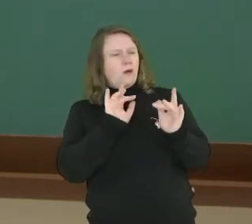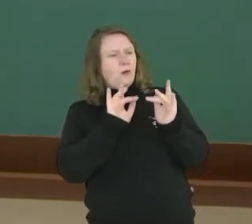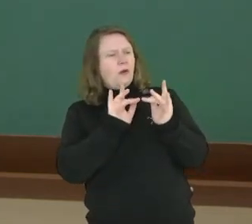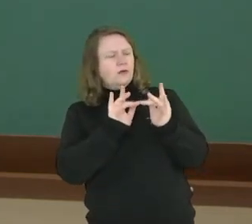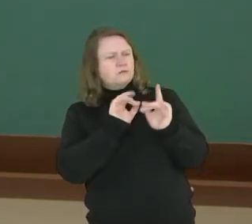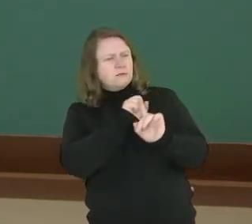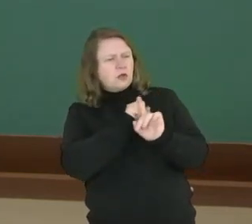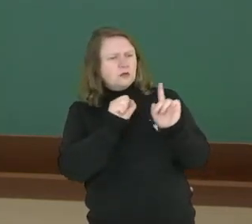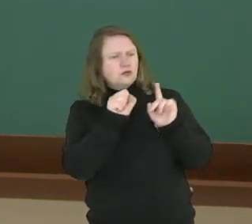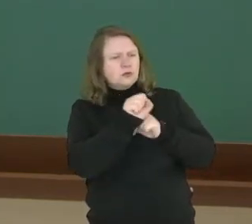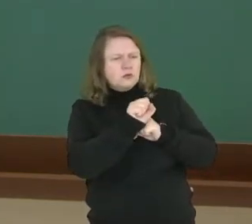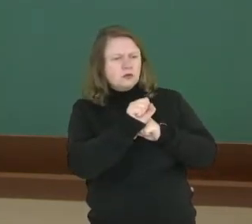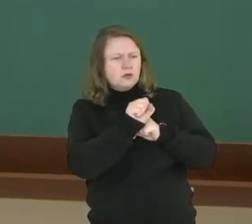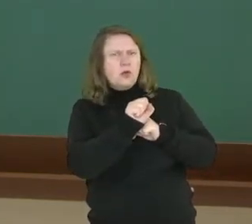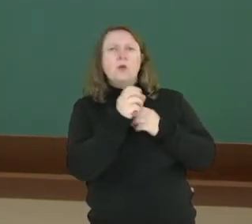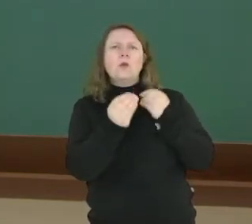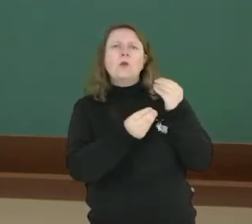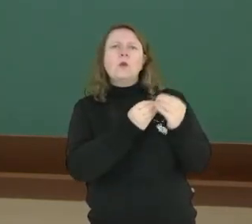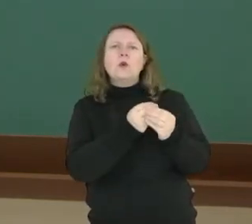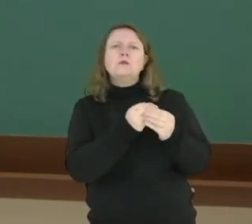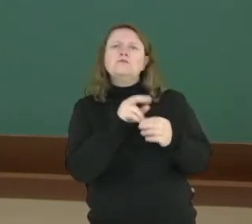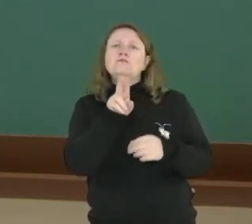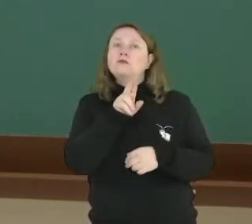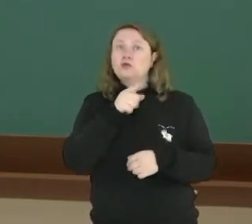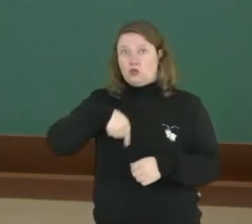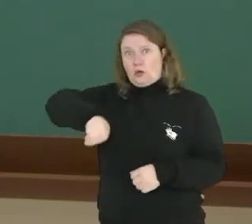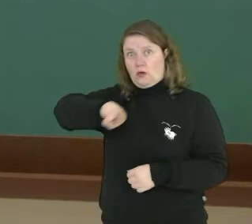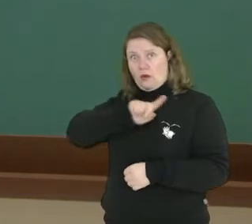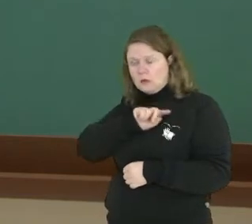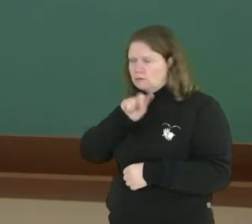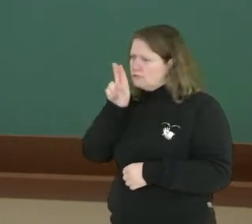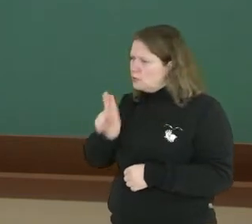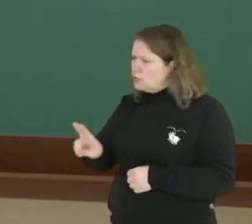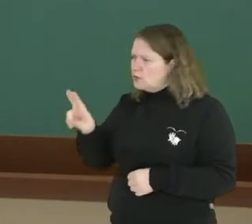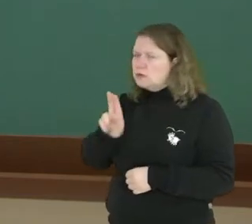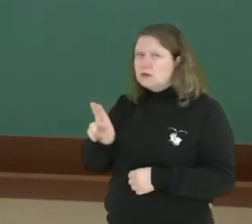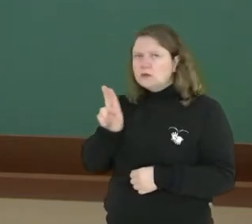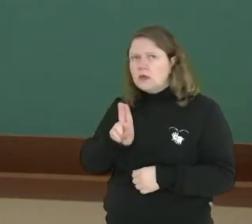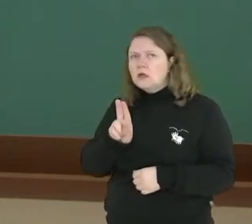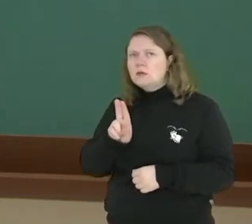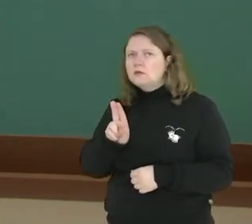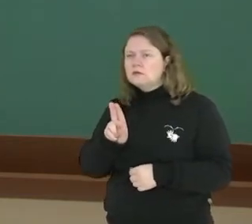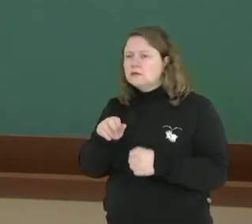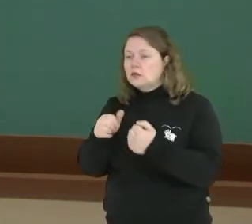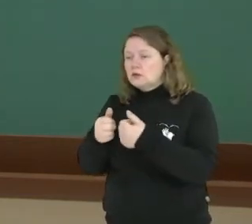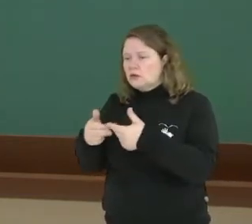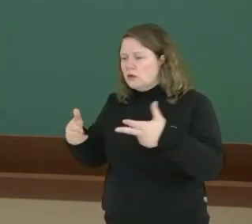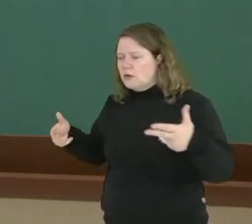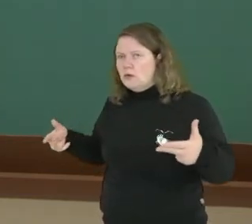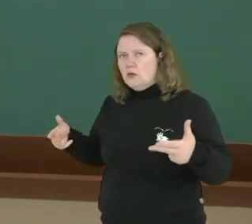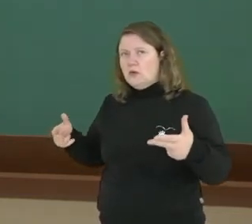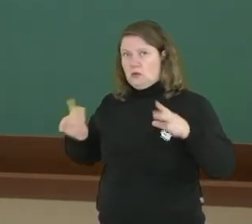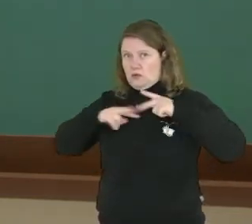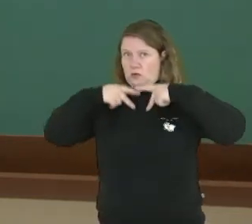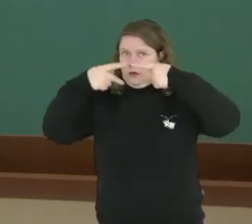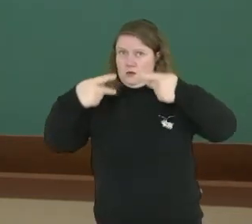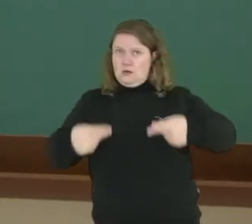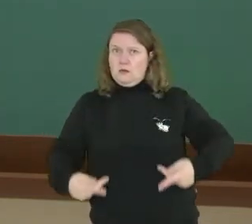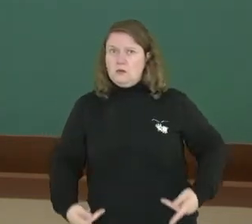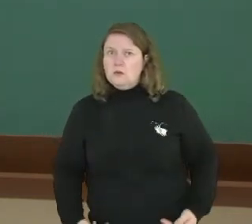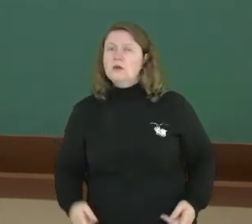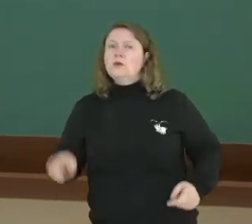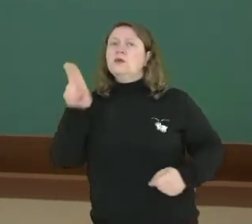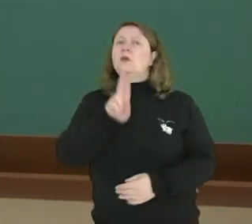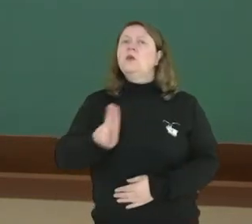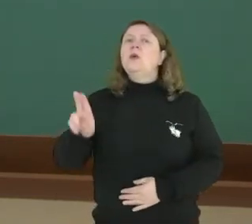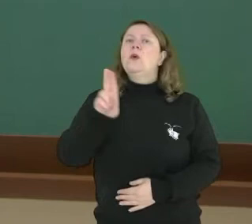com o uso feito pela sociedade desse recurso natural. O ser humano utiliza recursos que